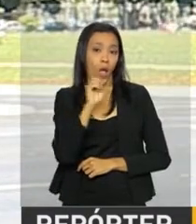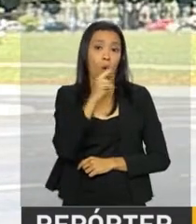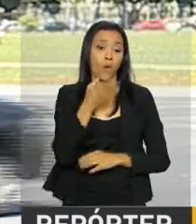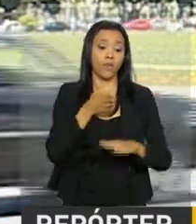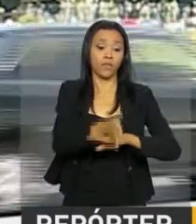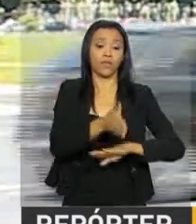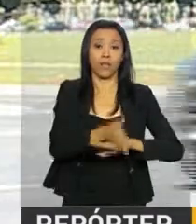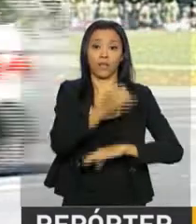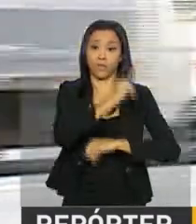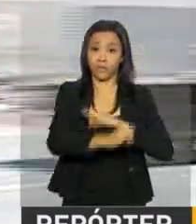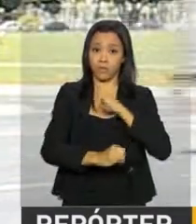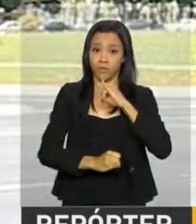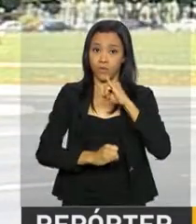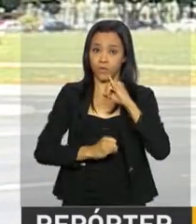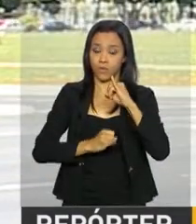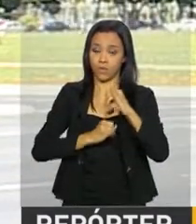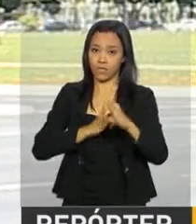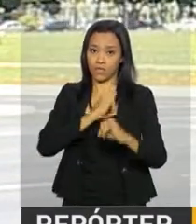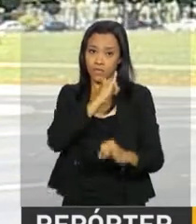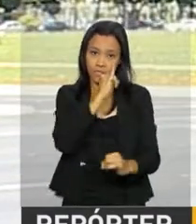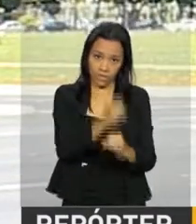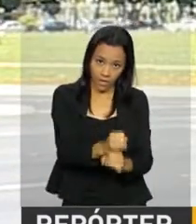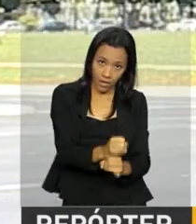acessar o site